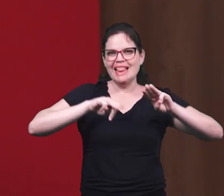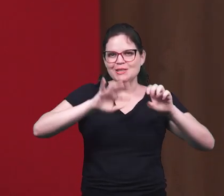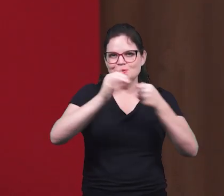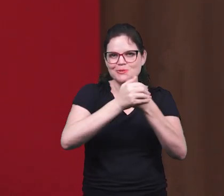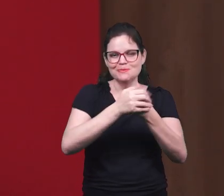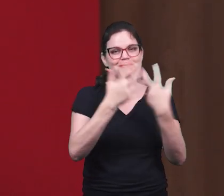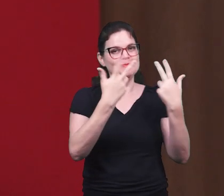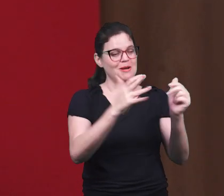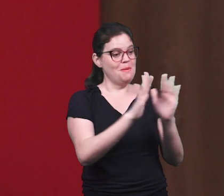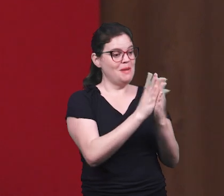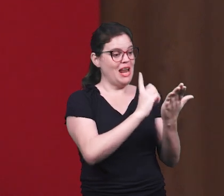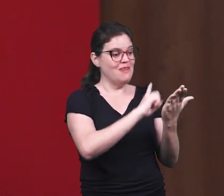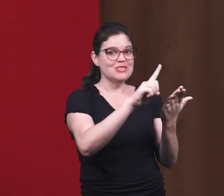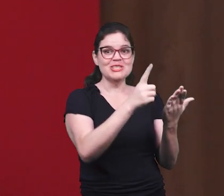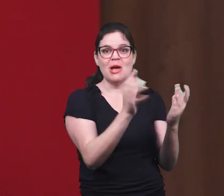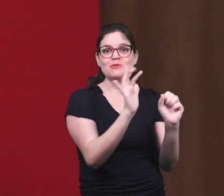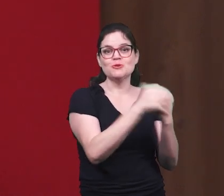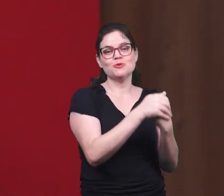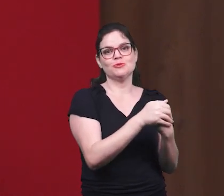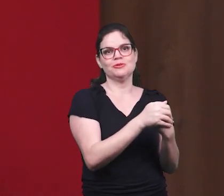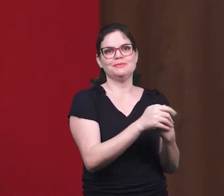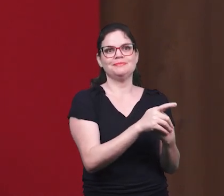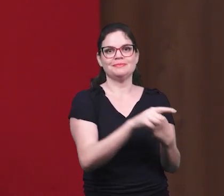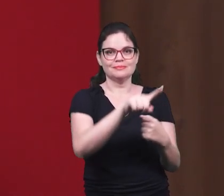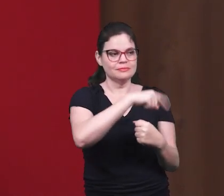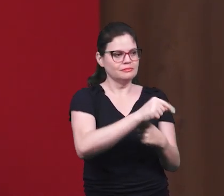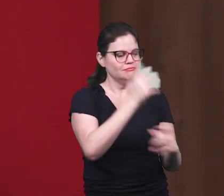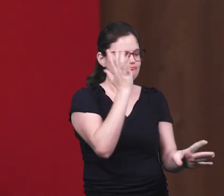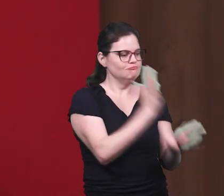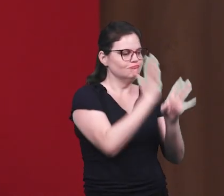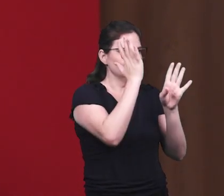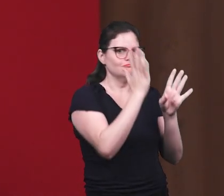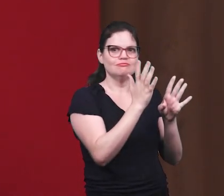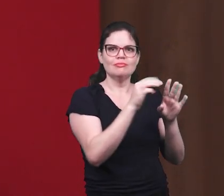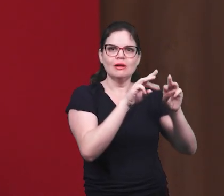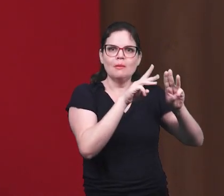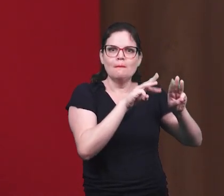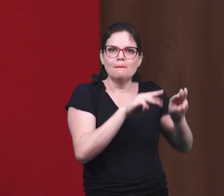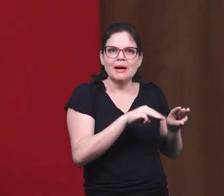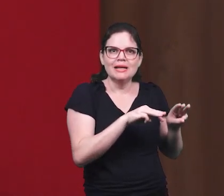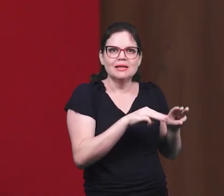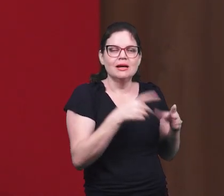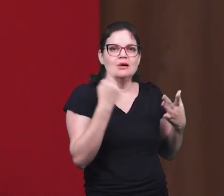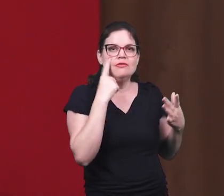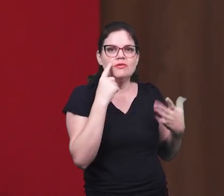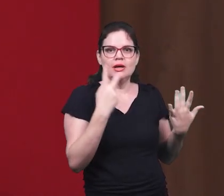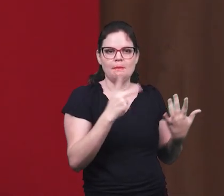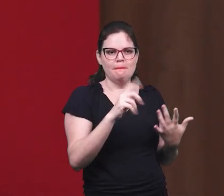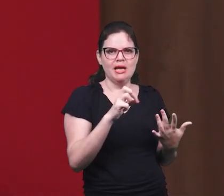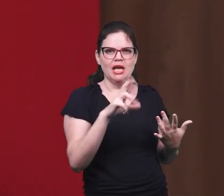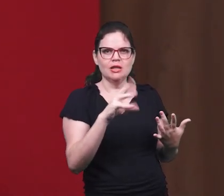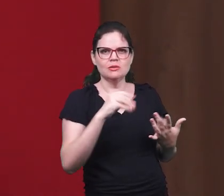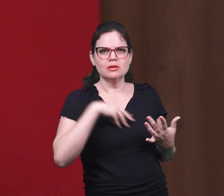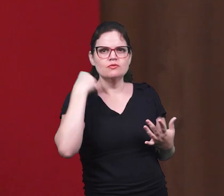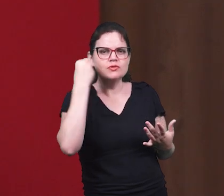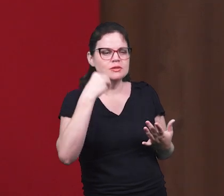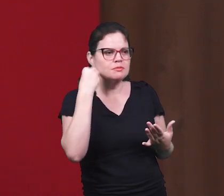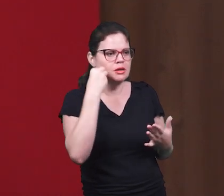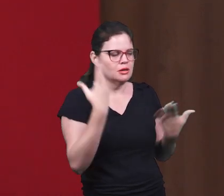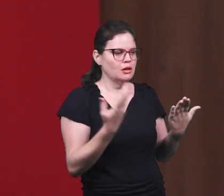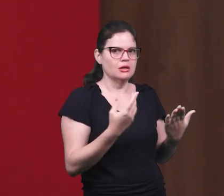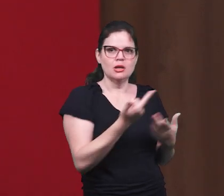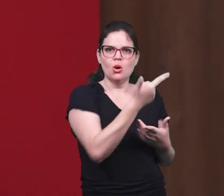uma promessa do Senhor. A gente vê que eles encontraram o maná escondido. Pedro Val teve ali a sua